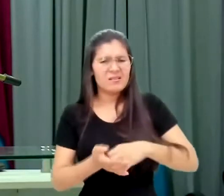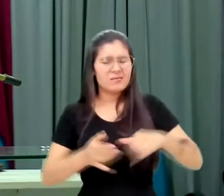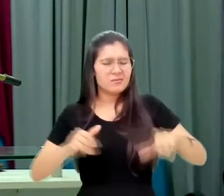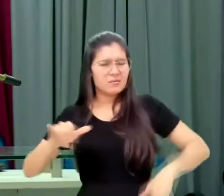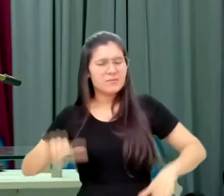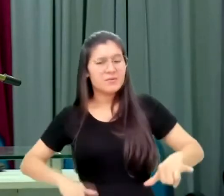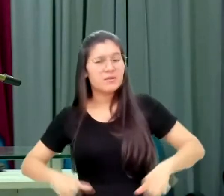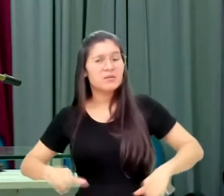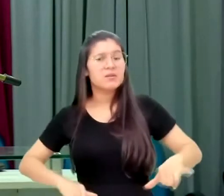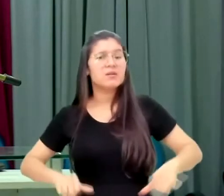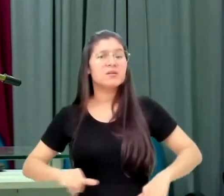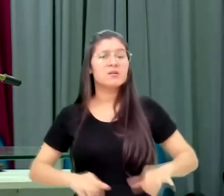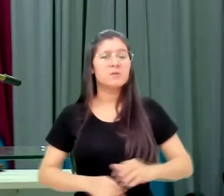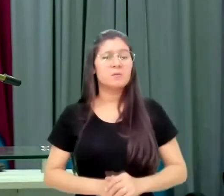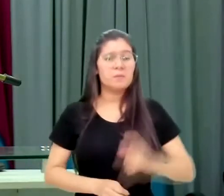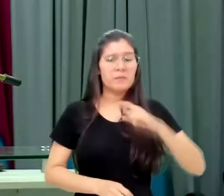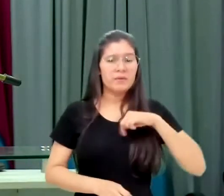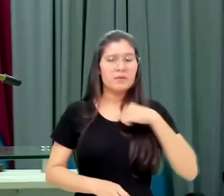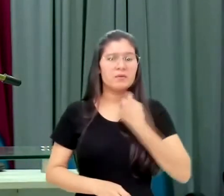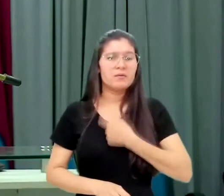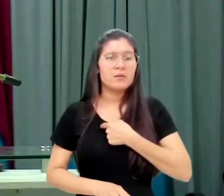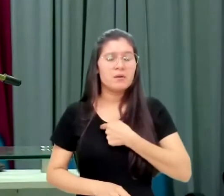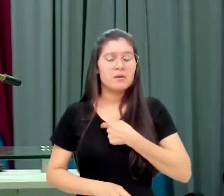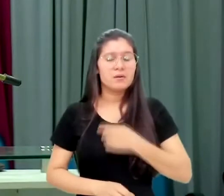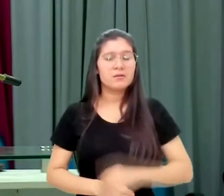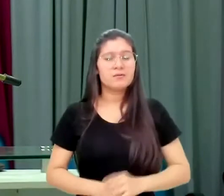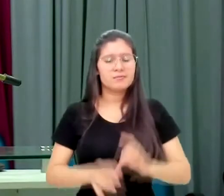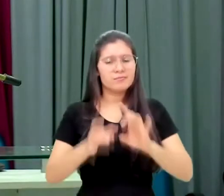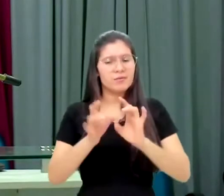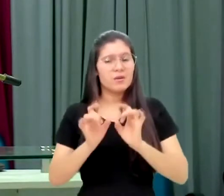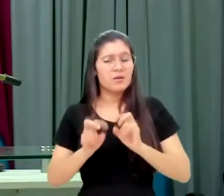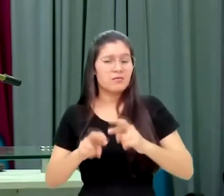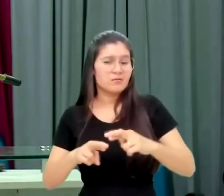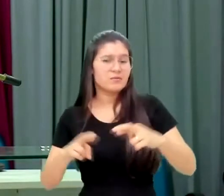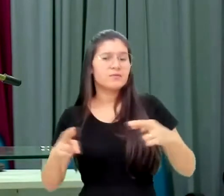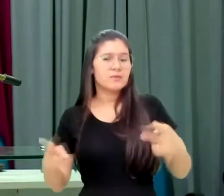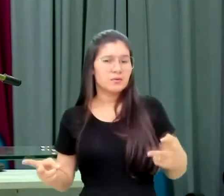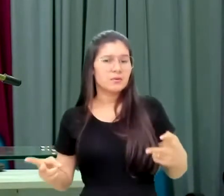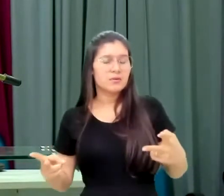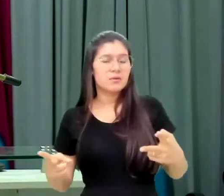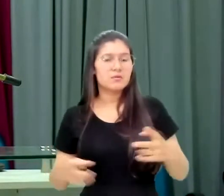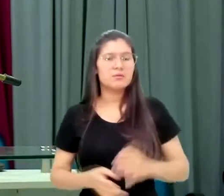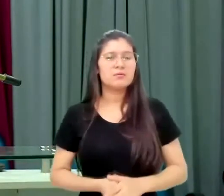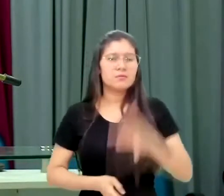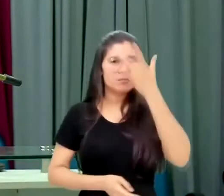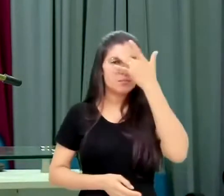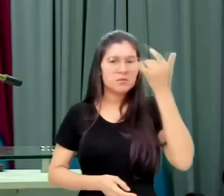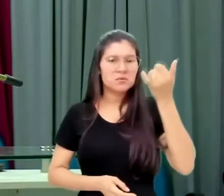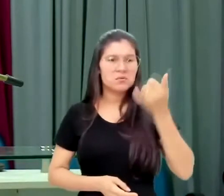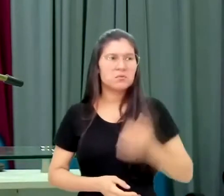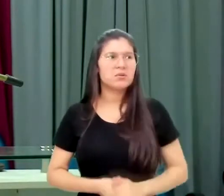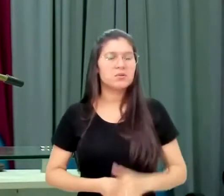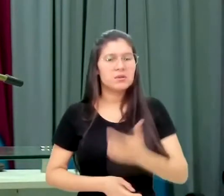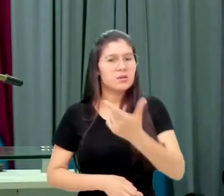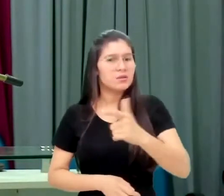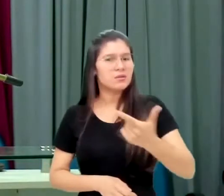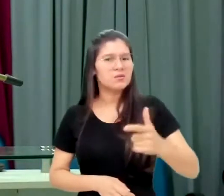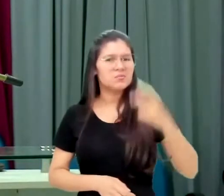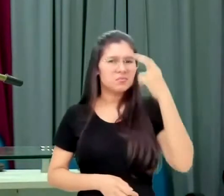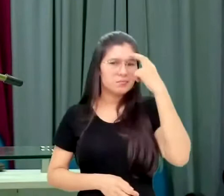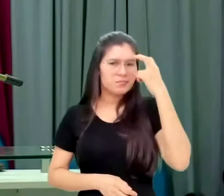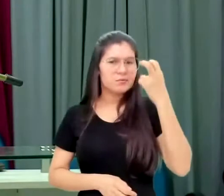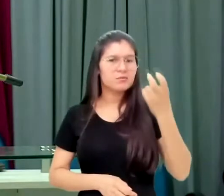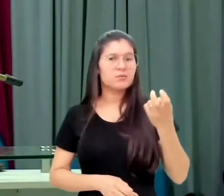não sejamos nós, a igreja do Senhor, este povo sem entendimento, que não busquemos nós esclarecimento das